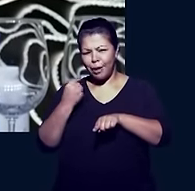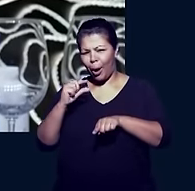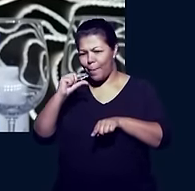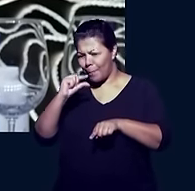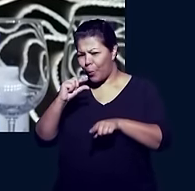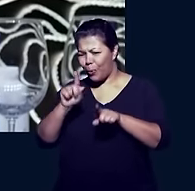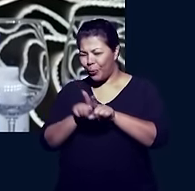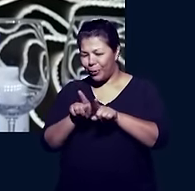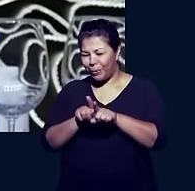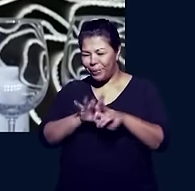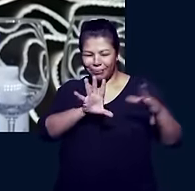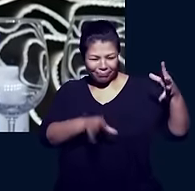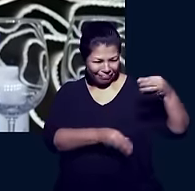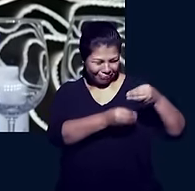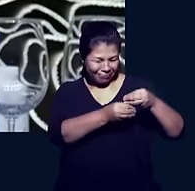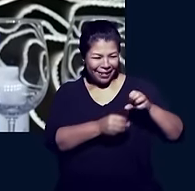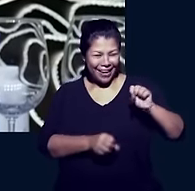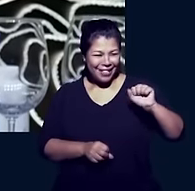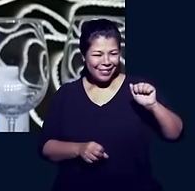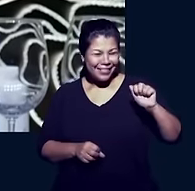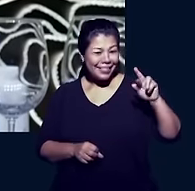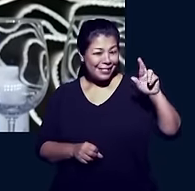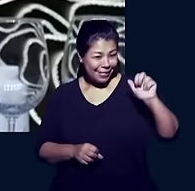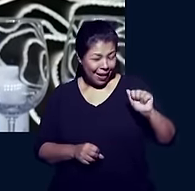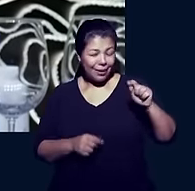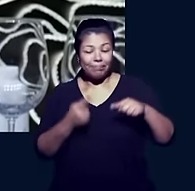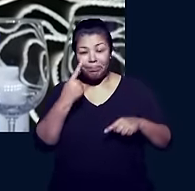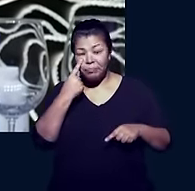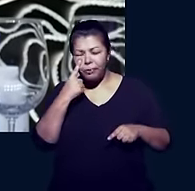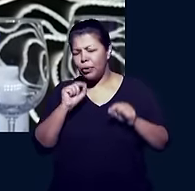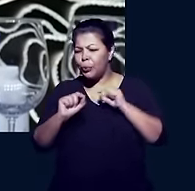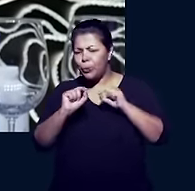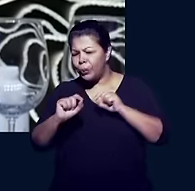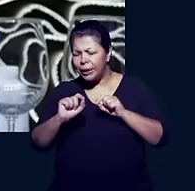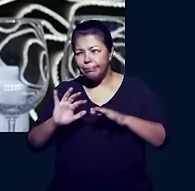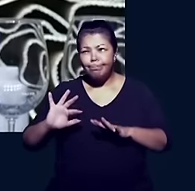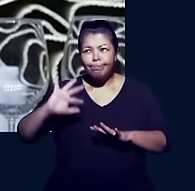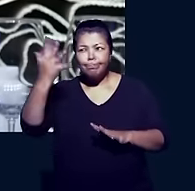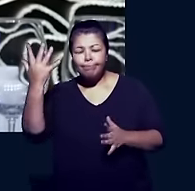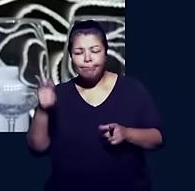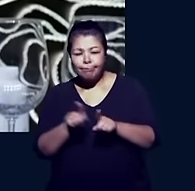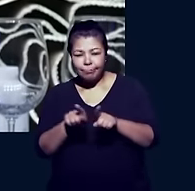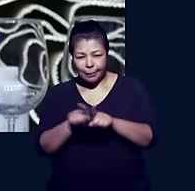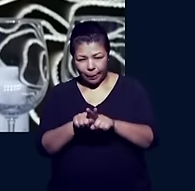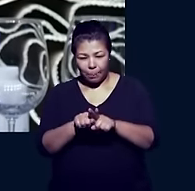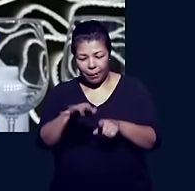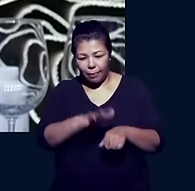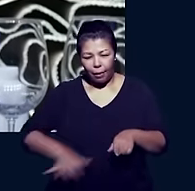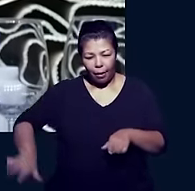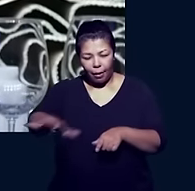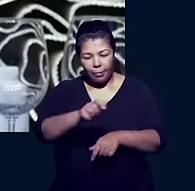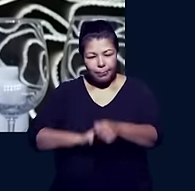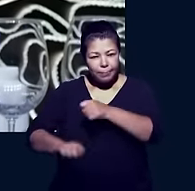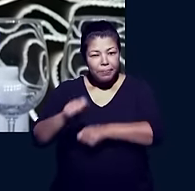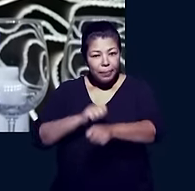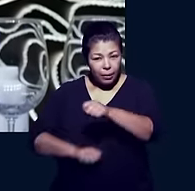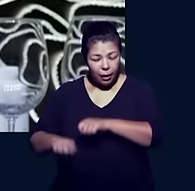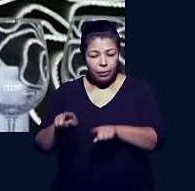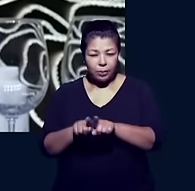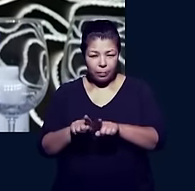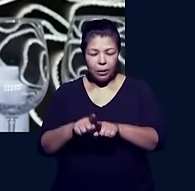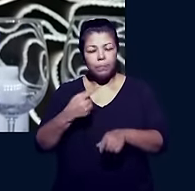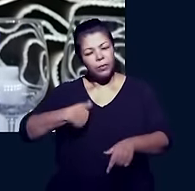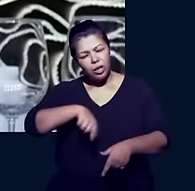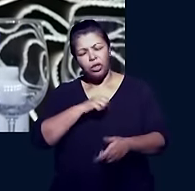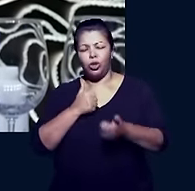da da resposta da Sara e olhar um pouco o que que tá acontecendo esse ano nos mercados e qual a perspectiva pra frente essencialmente a gente acompanha na